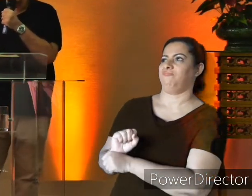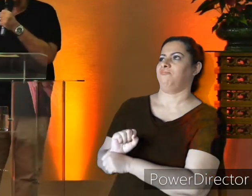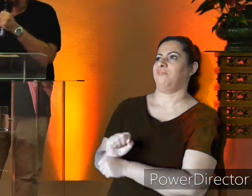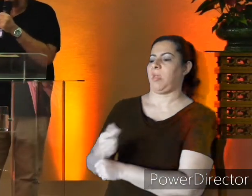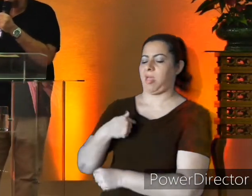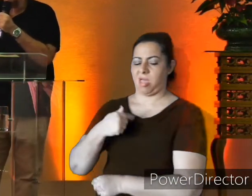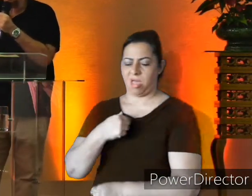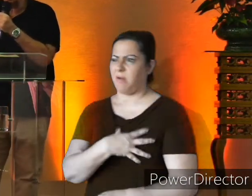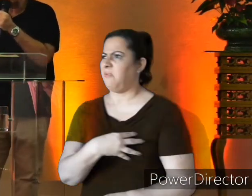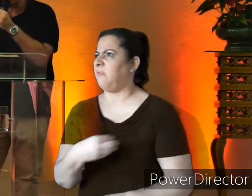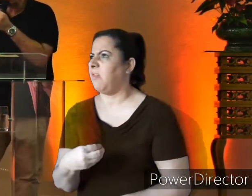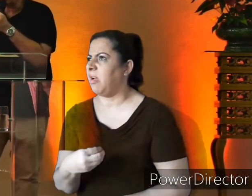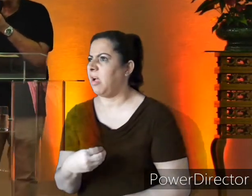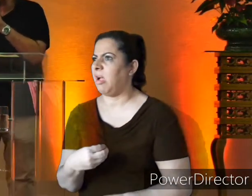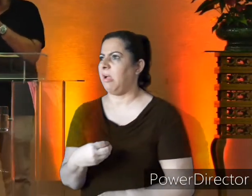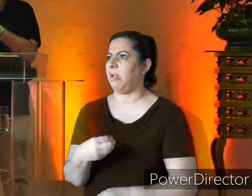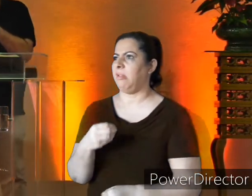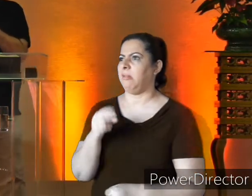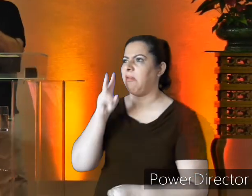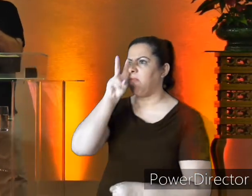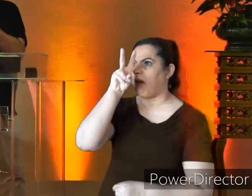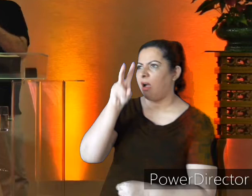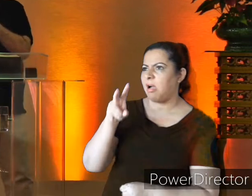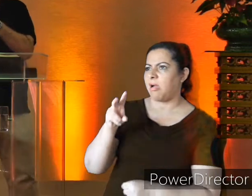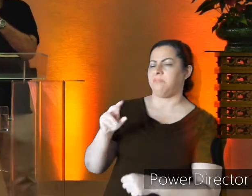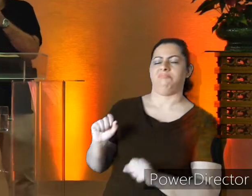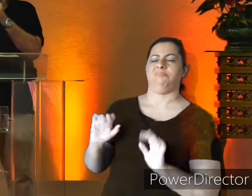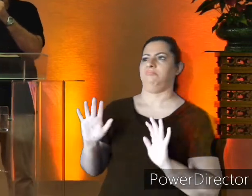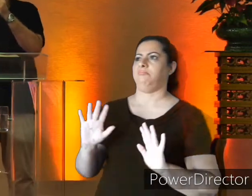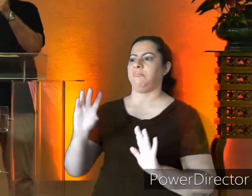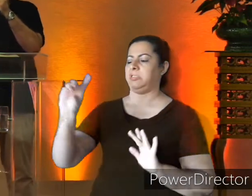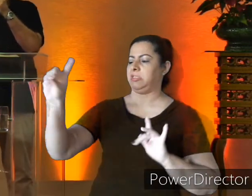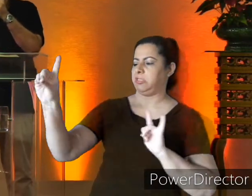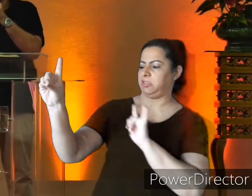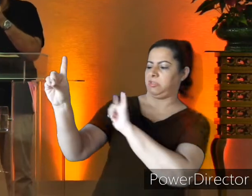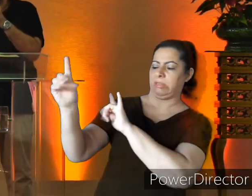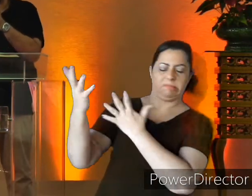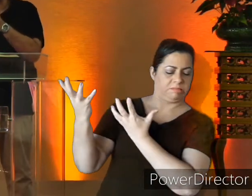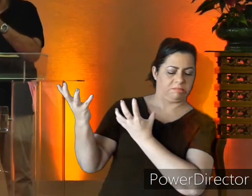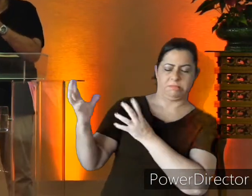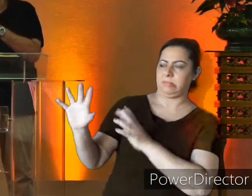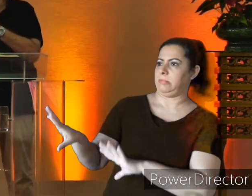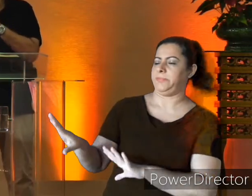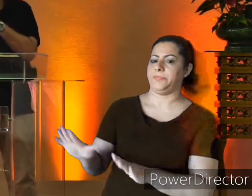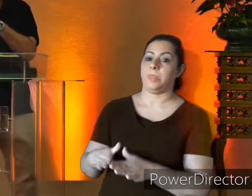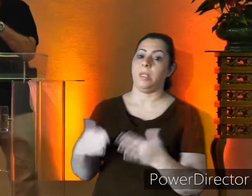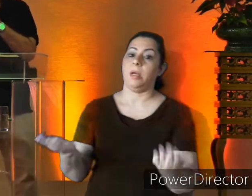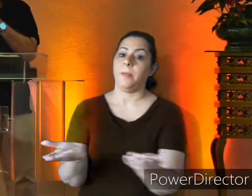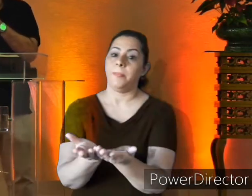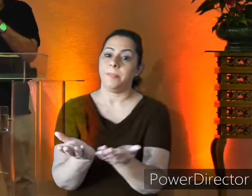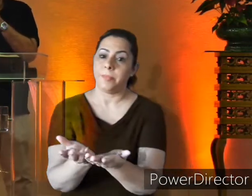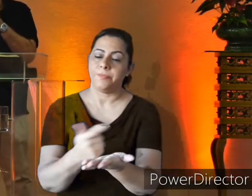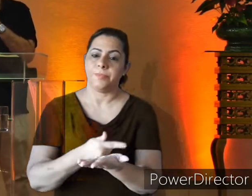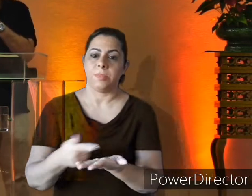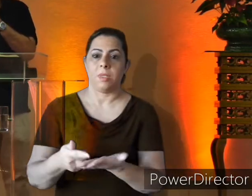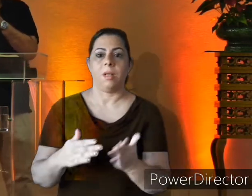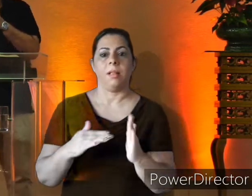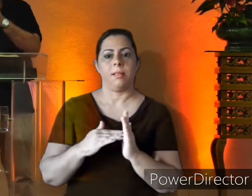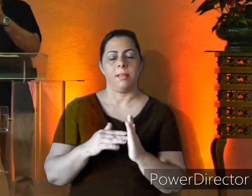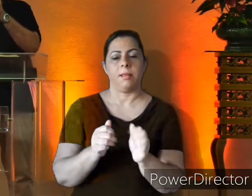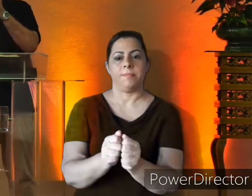Apocalipse, nós vemos uma guerra espiritual. E somos alertados a